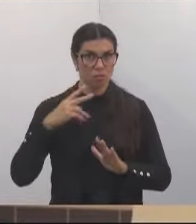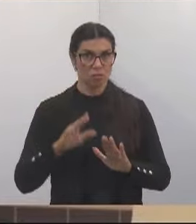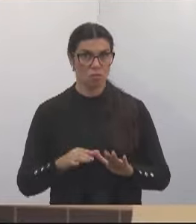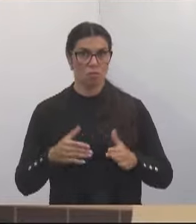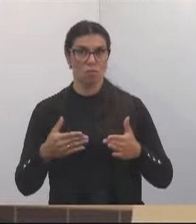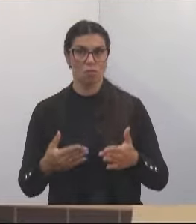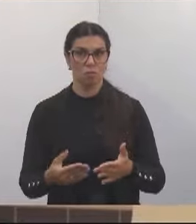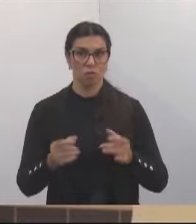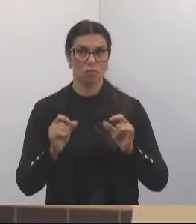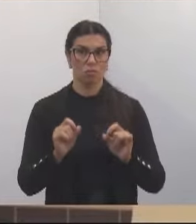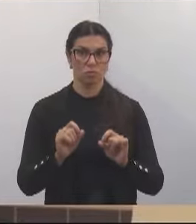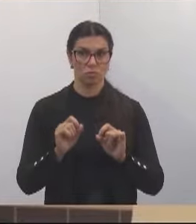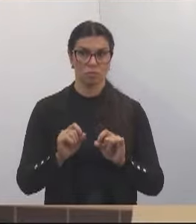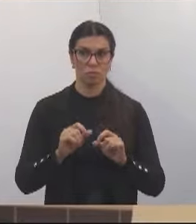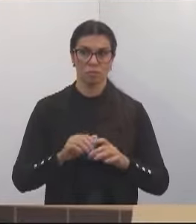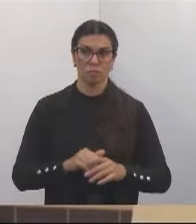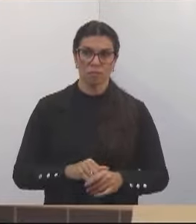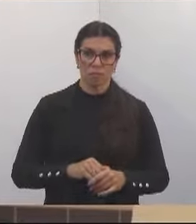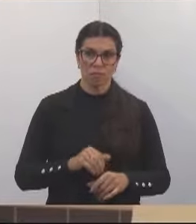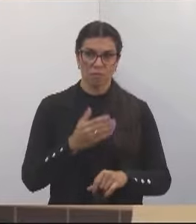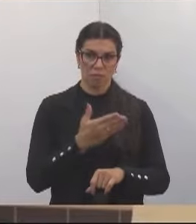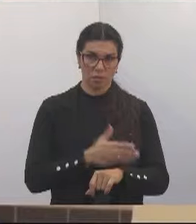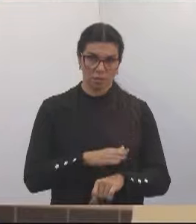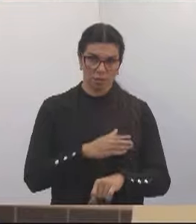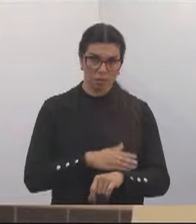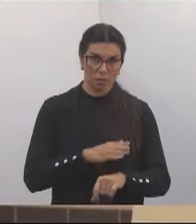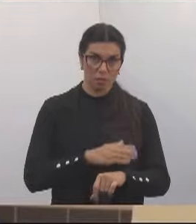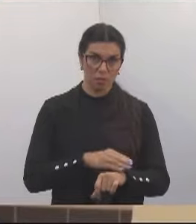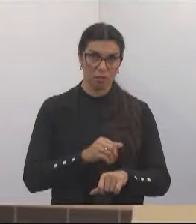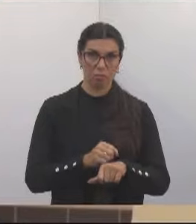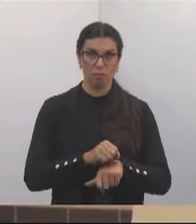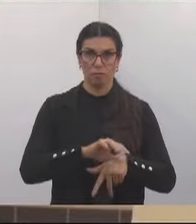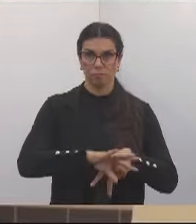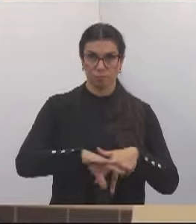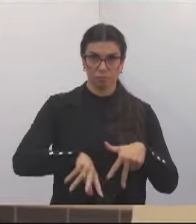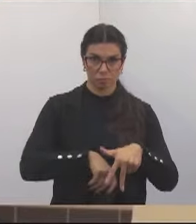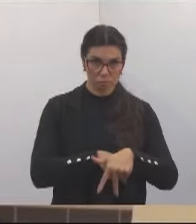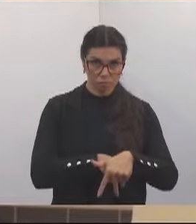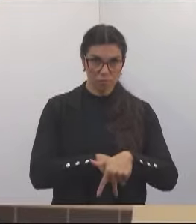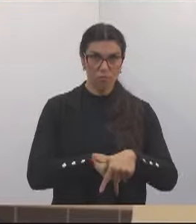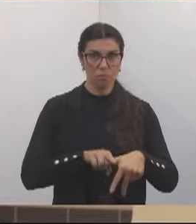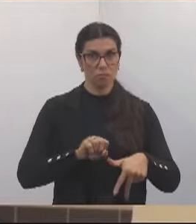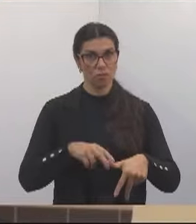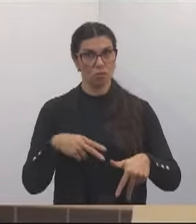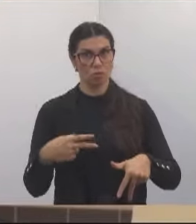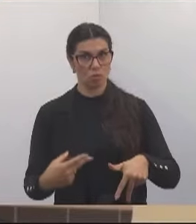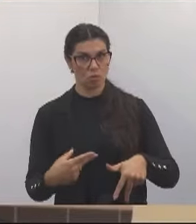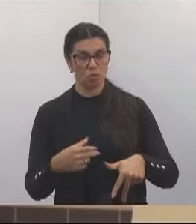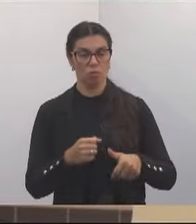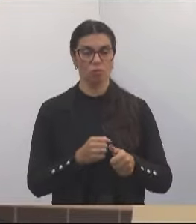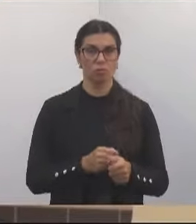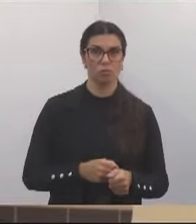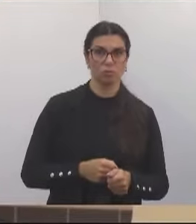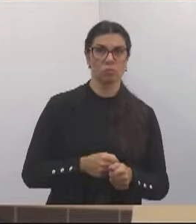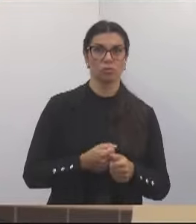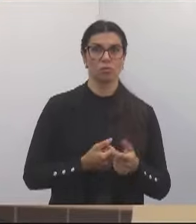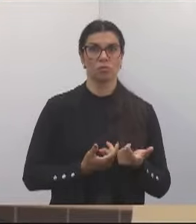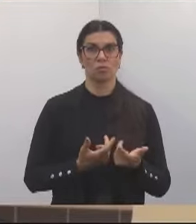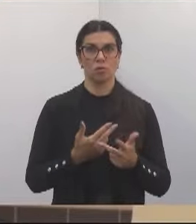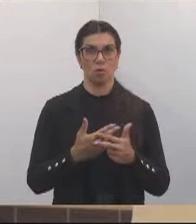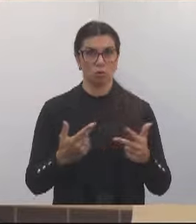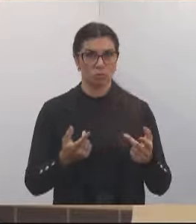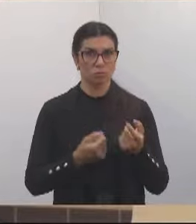utilizar-se do mandato para a prática de atos de corrupção ou de improbidade administrativa, ou